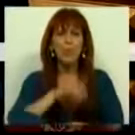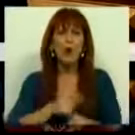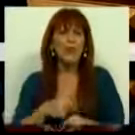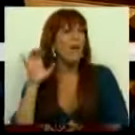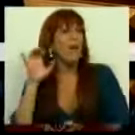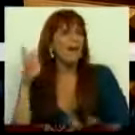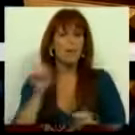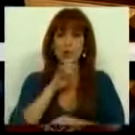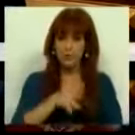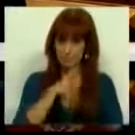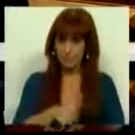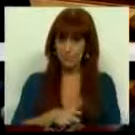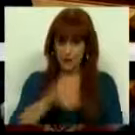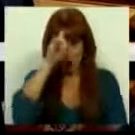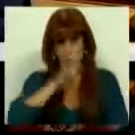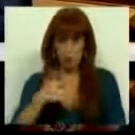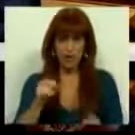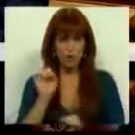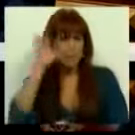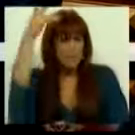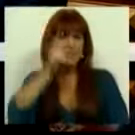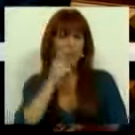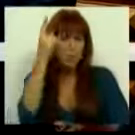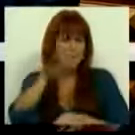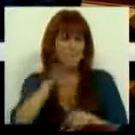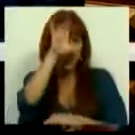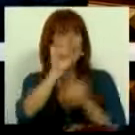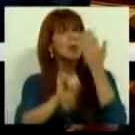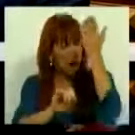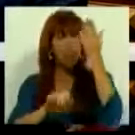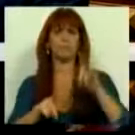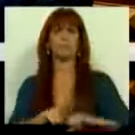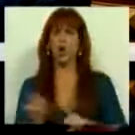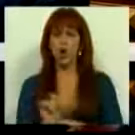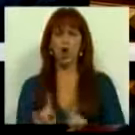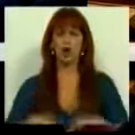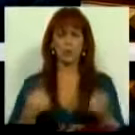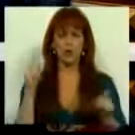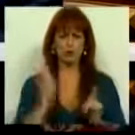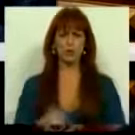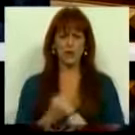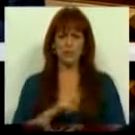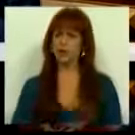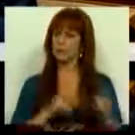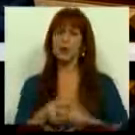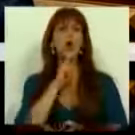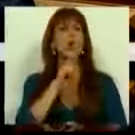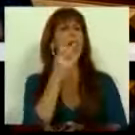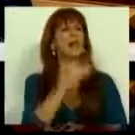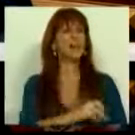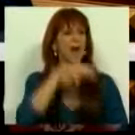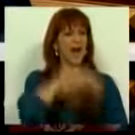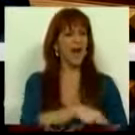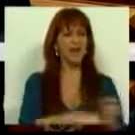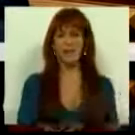apenas irónico, mas talvez convenhamos recordar que uma das primeiras medidas tomada por este Governo, logo após a sua posse, foi transformar o nome da